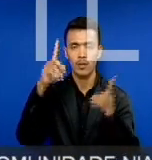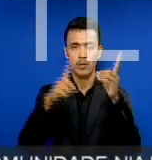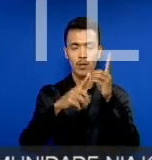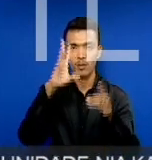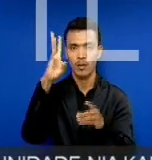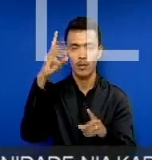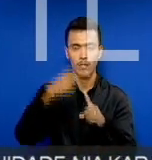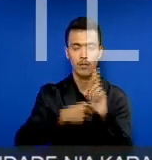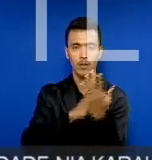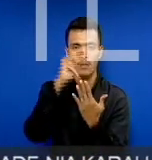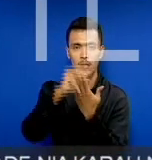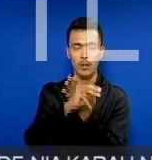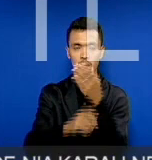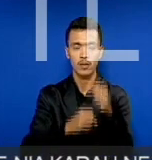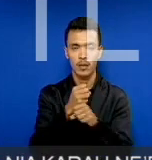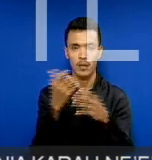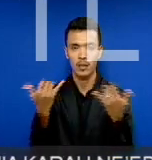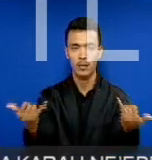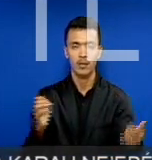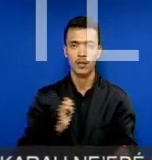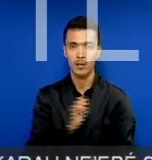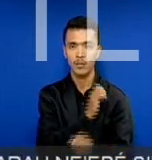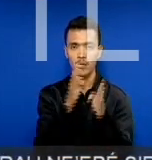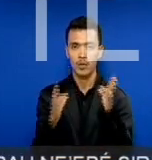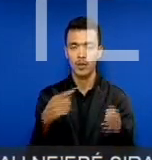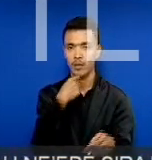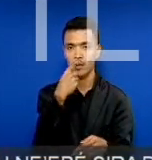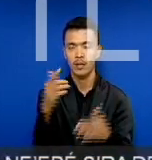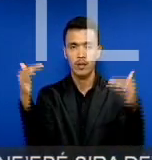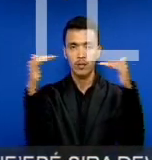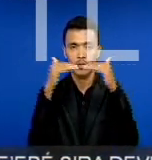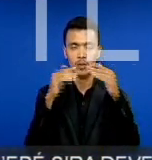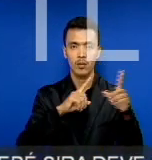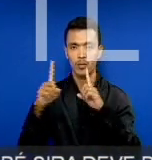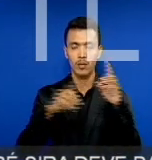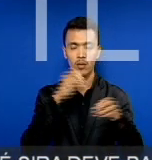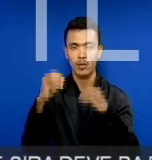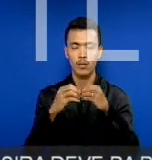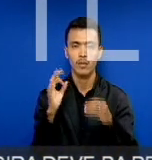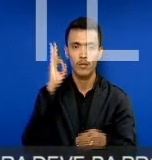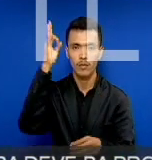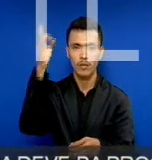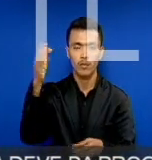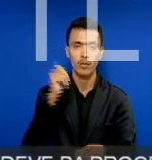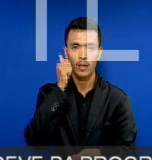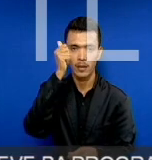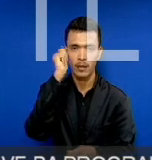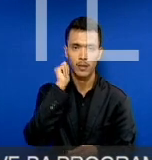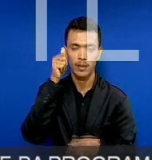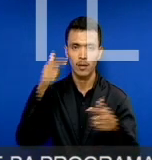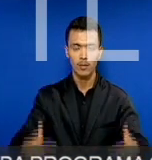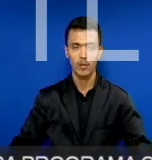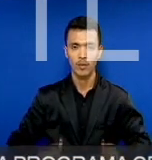Fulan, Março, Tinané. Diplomata ne afirma, Simeira ne se coalia com a futuro região Sudeste Asiático, Morris e a Paz